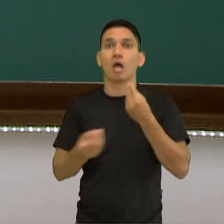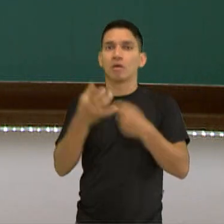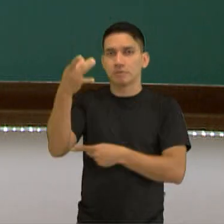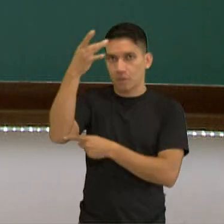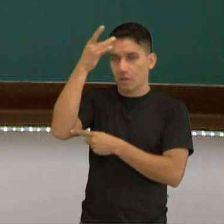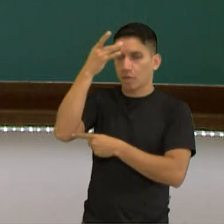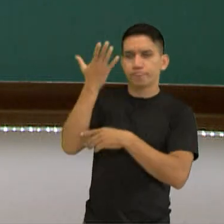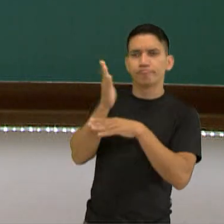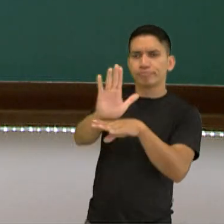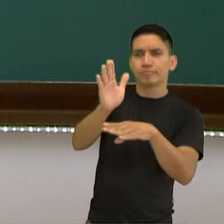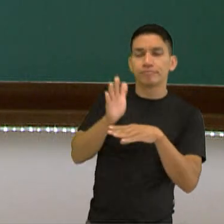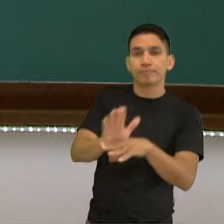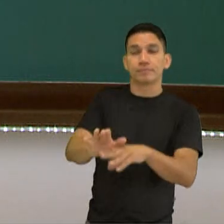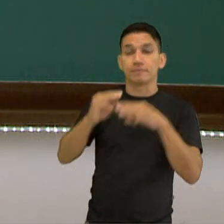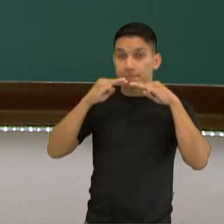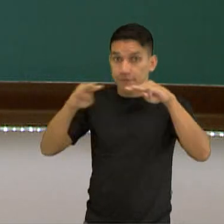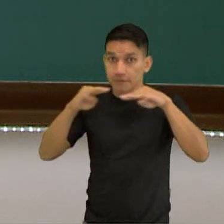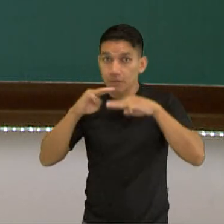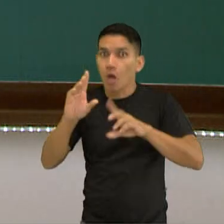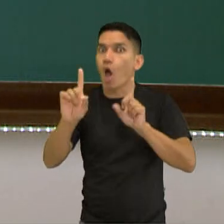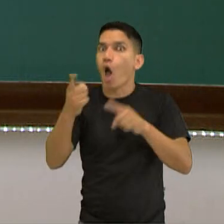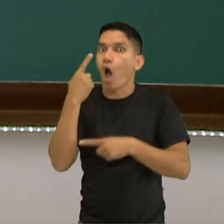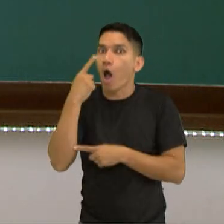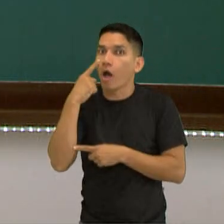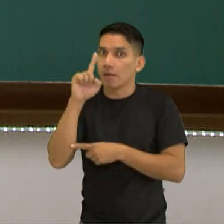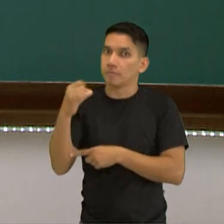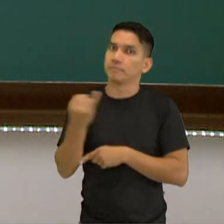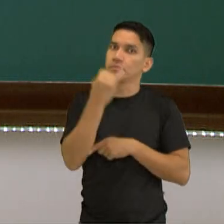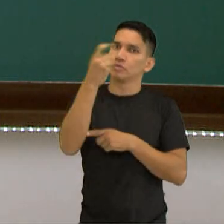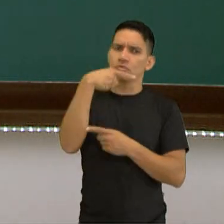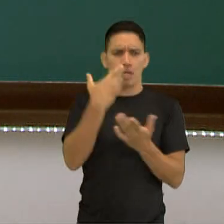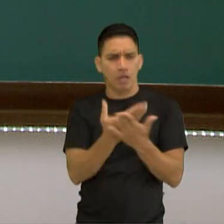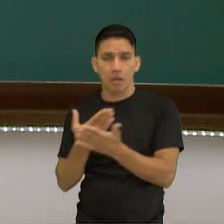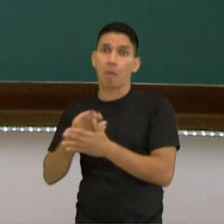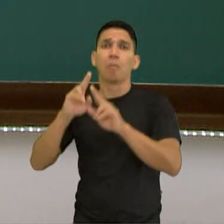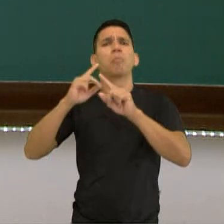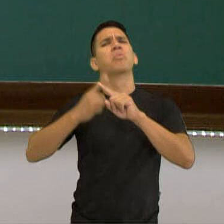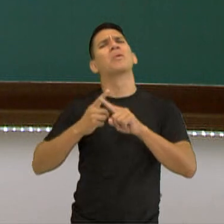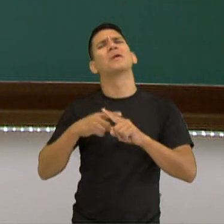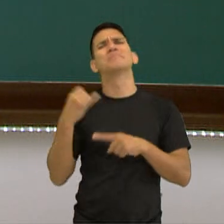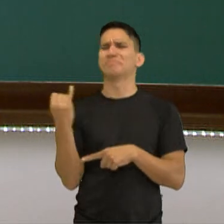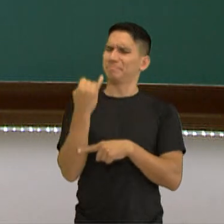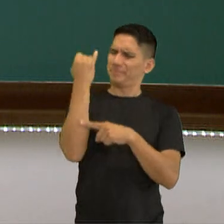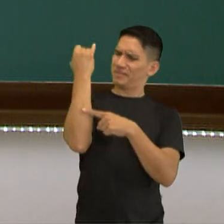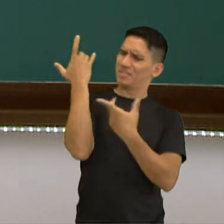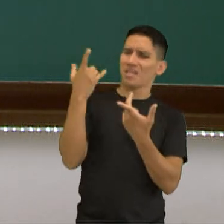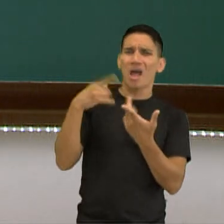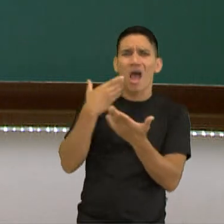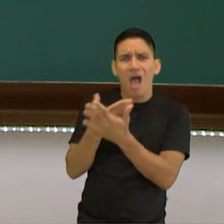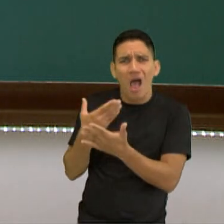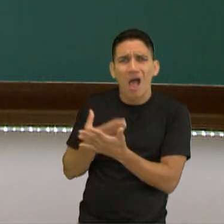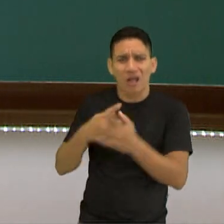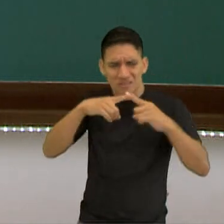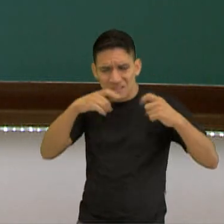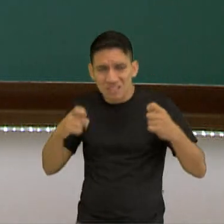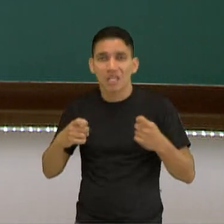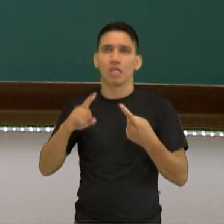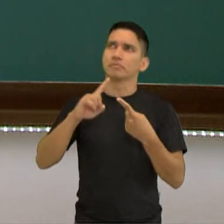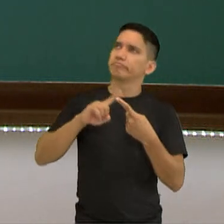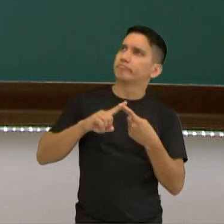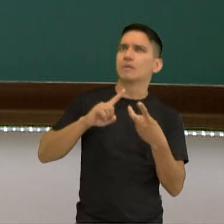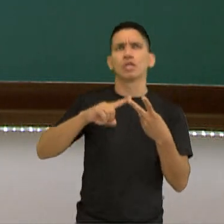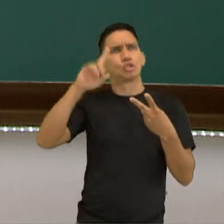conscientização. Olha a importância da gente estudar. Por que é importante a aula de ciências, de história, de matemática? Todas